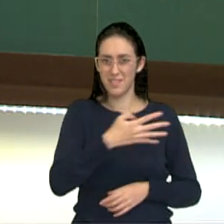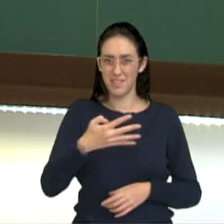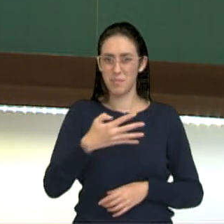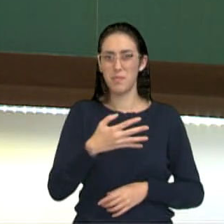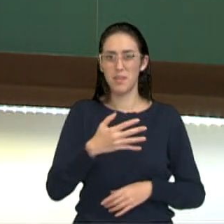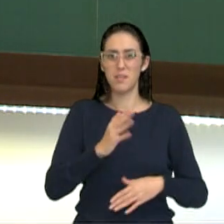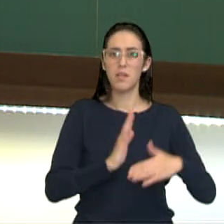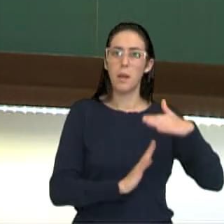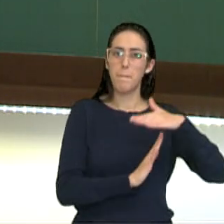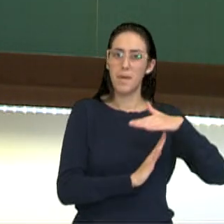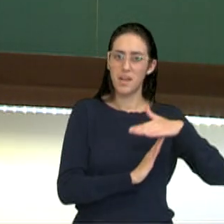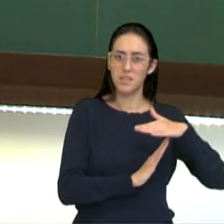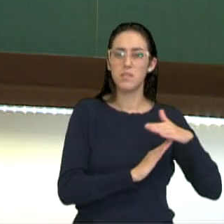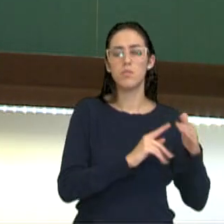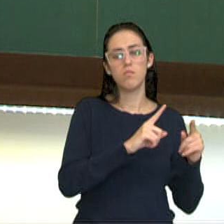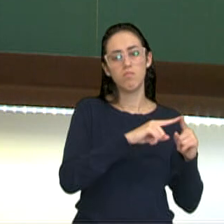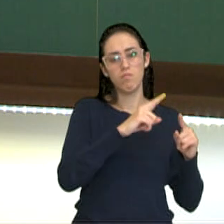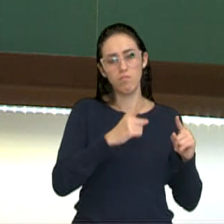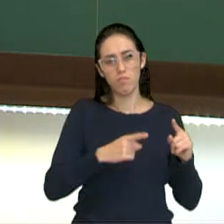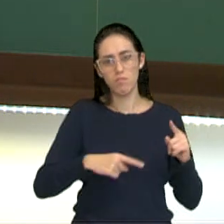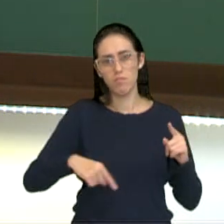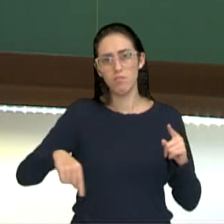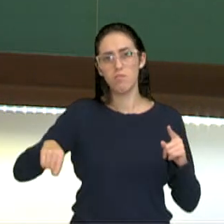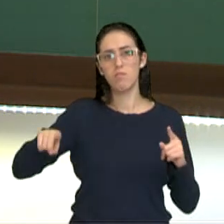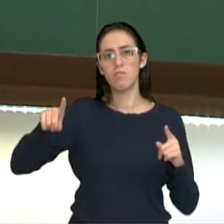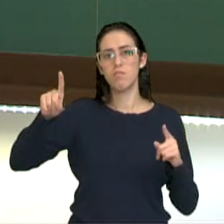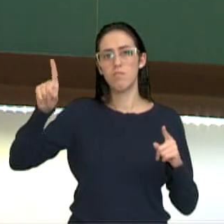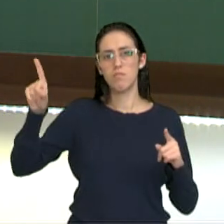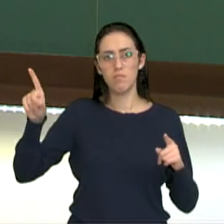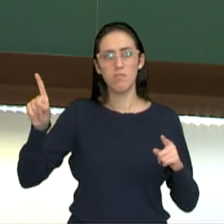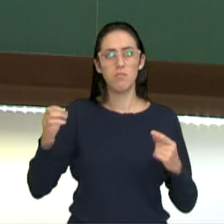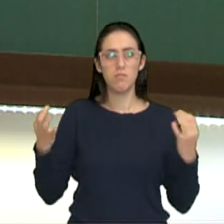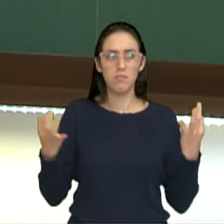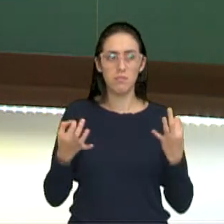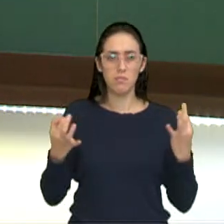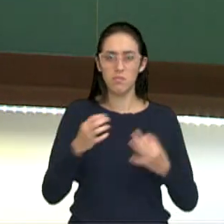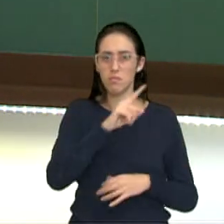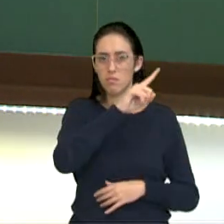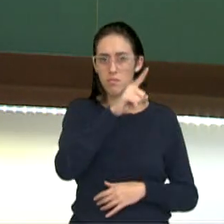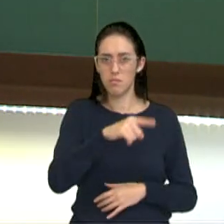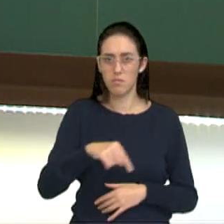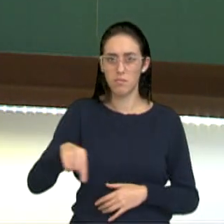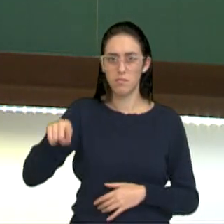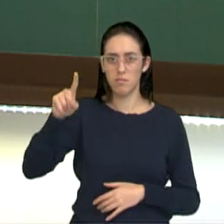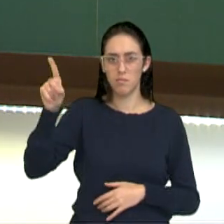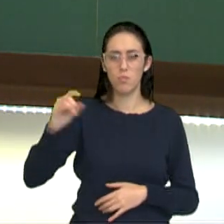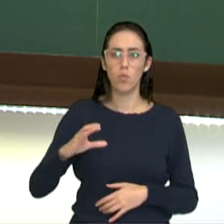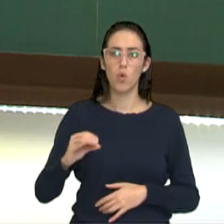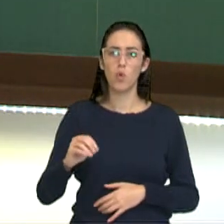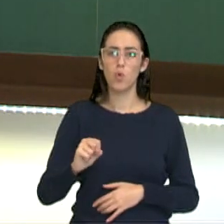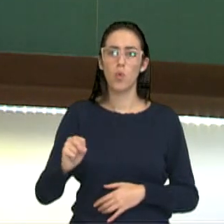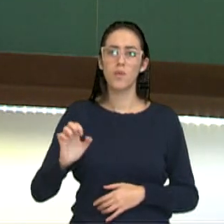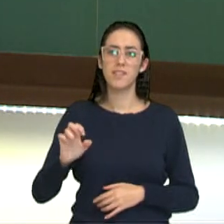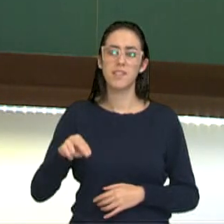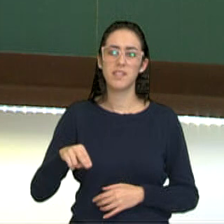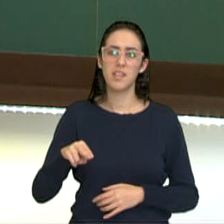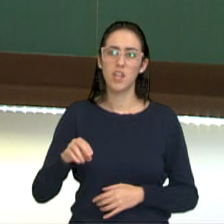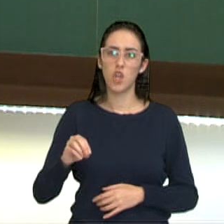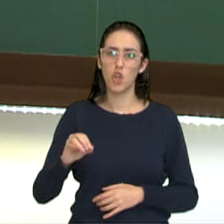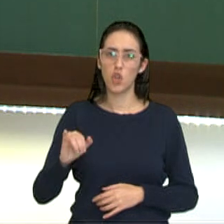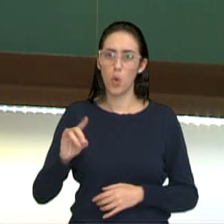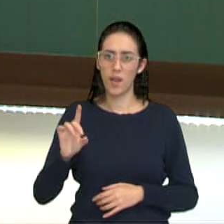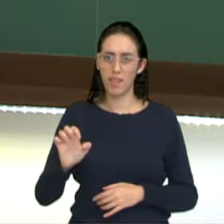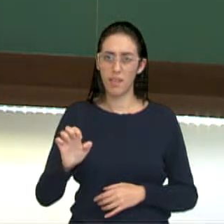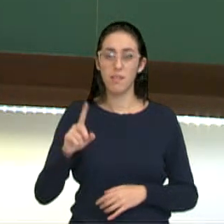delimito e depois eu vou contornar a minha cossenoide, certo? Então, aqui era para